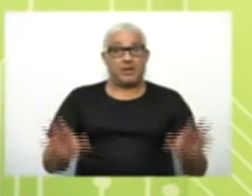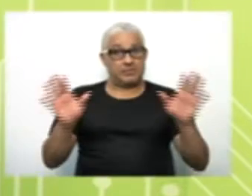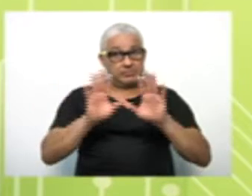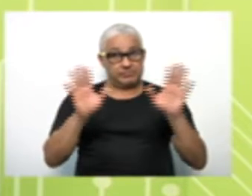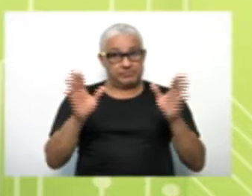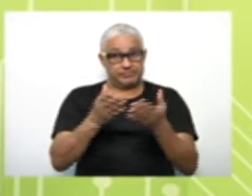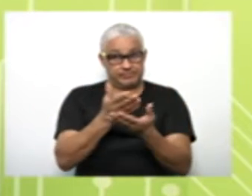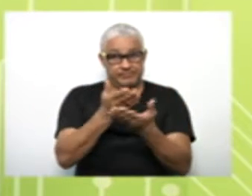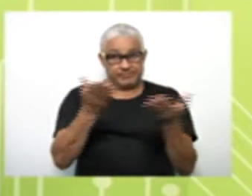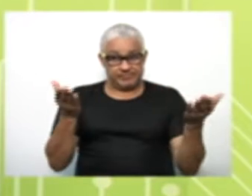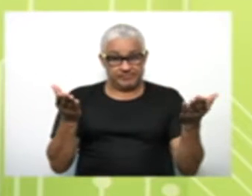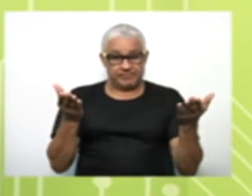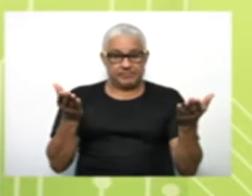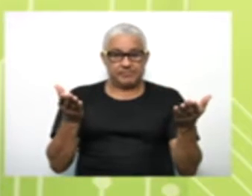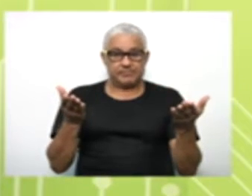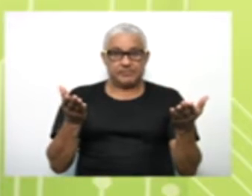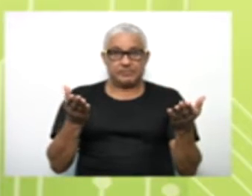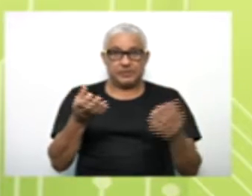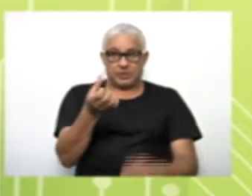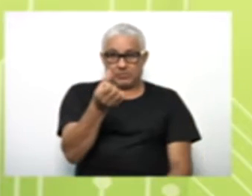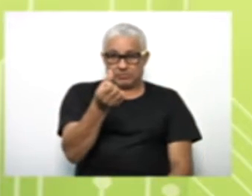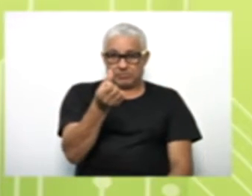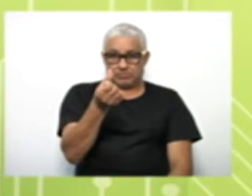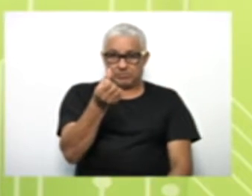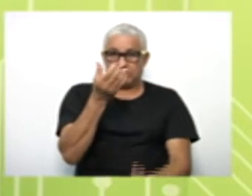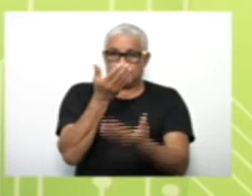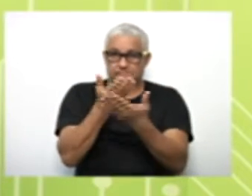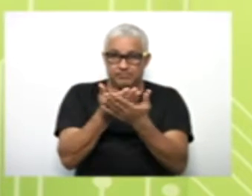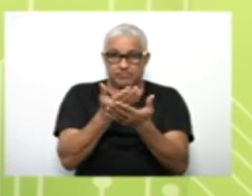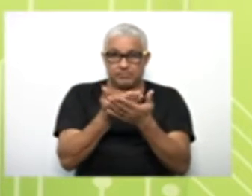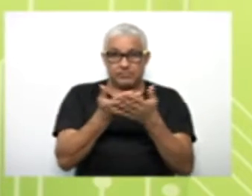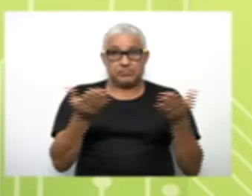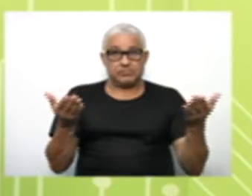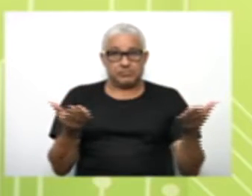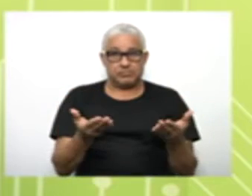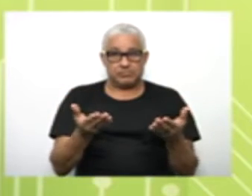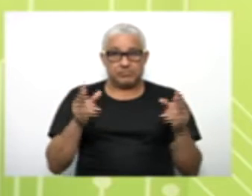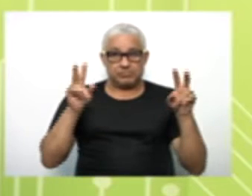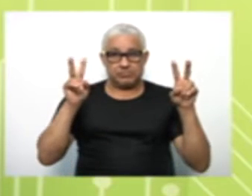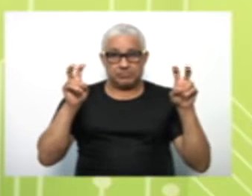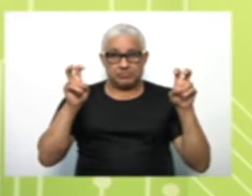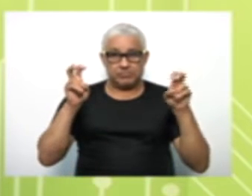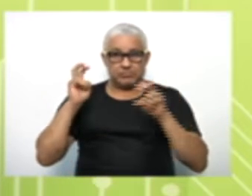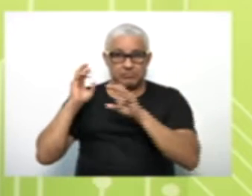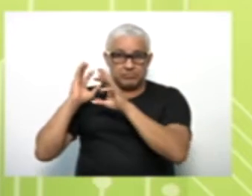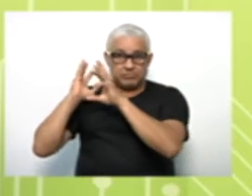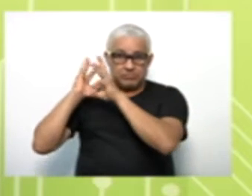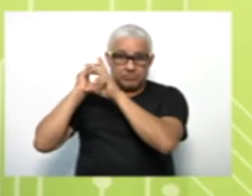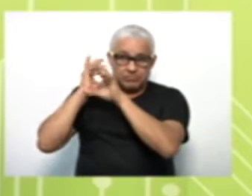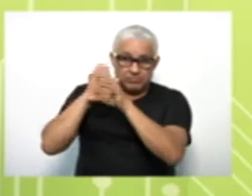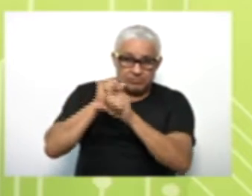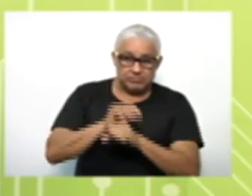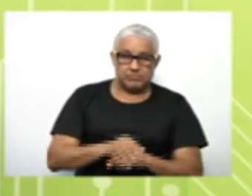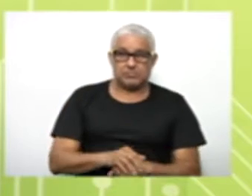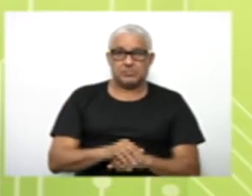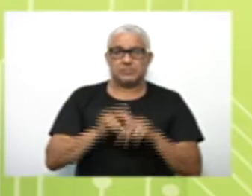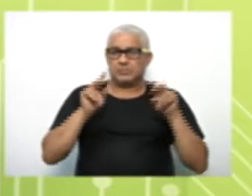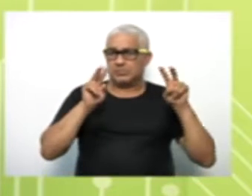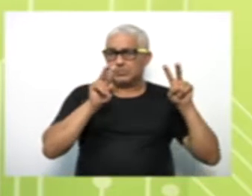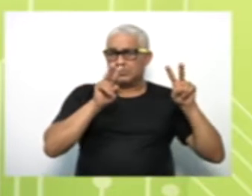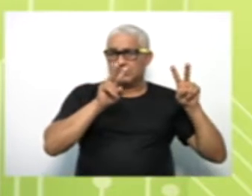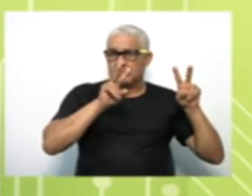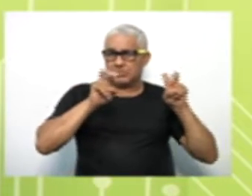Olá pessoal, estamos na nossa sexta aula. A aula de hoje ocorrerá a revisão de todos os assuntos que